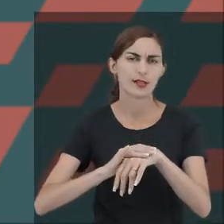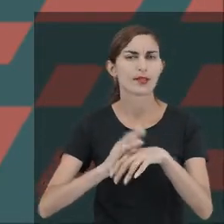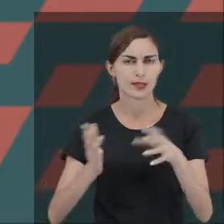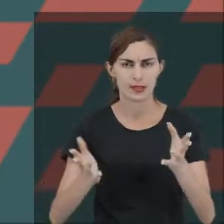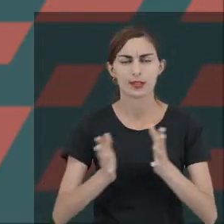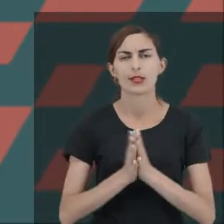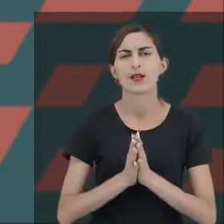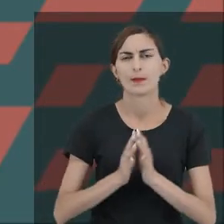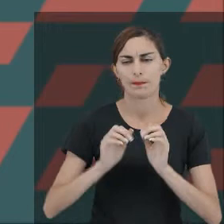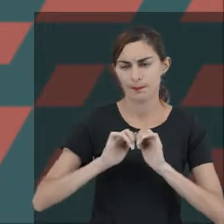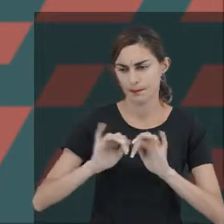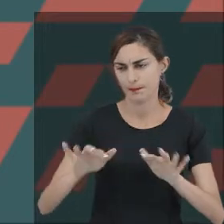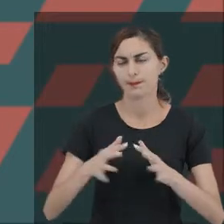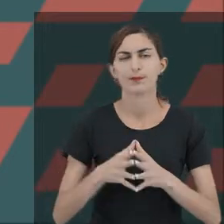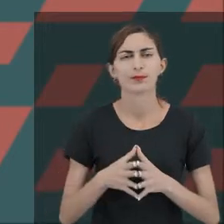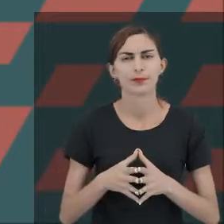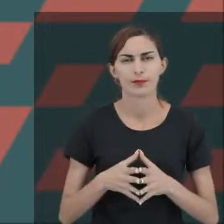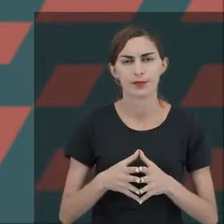prevalente.